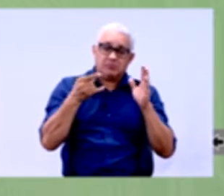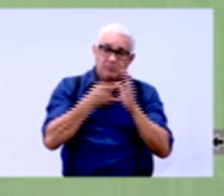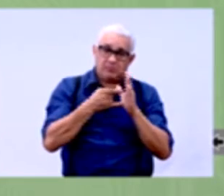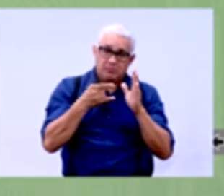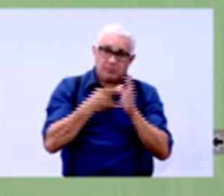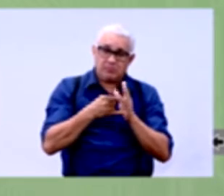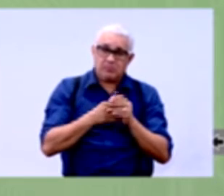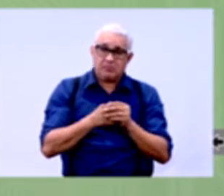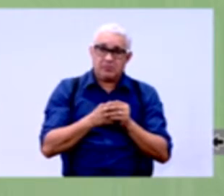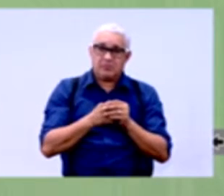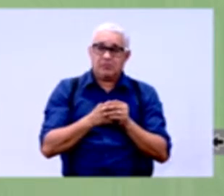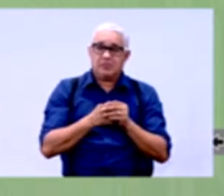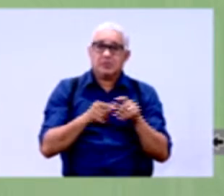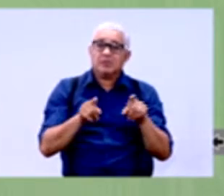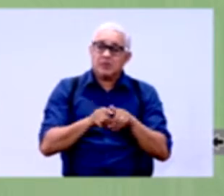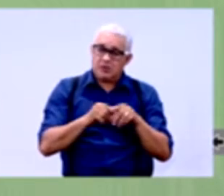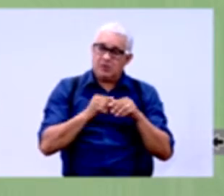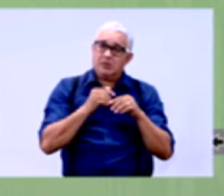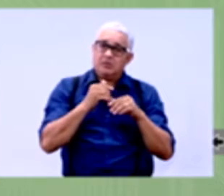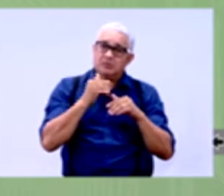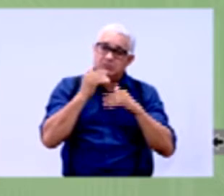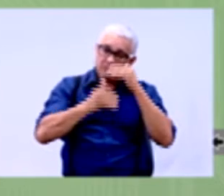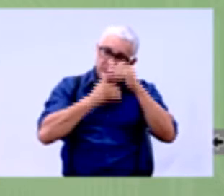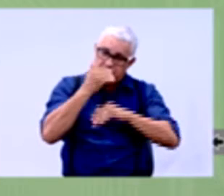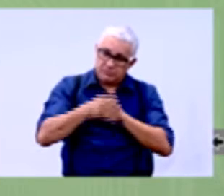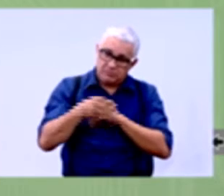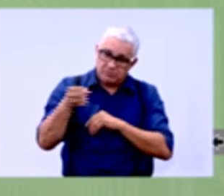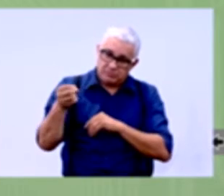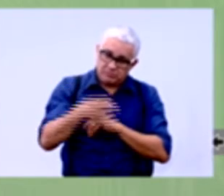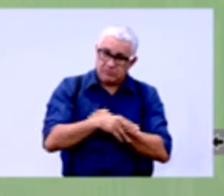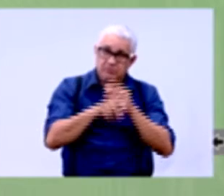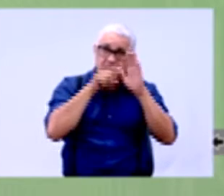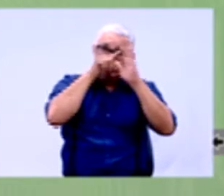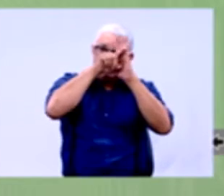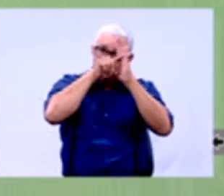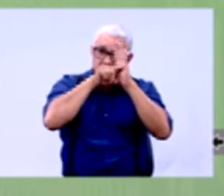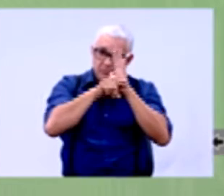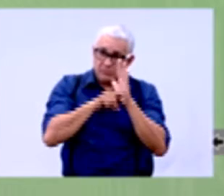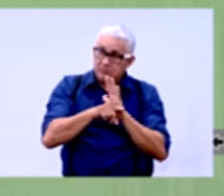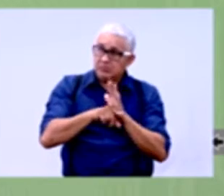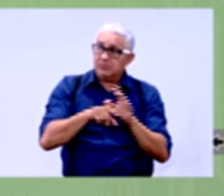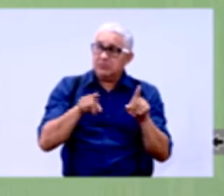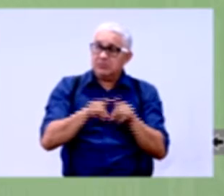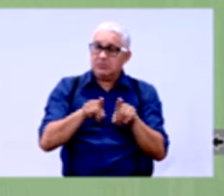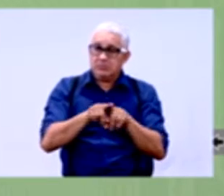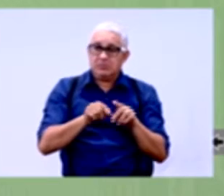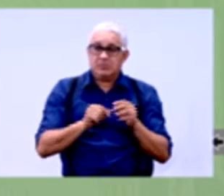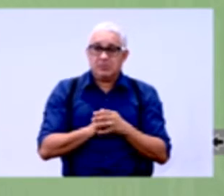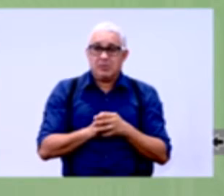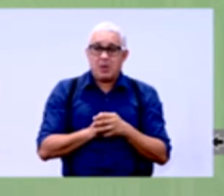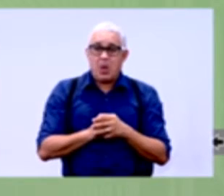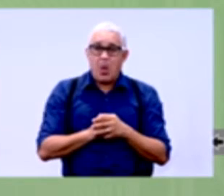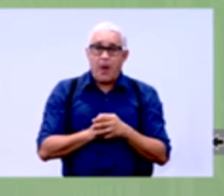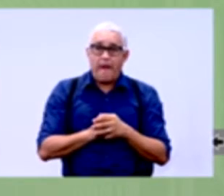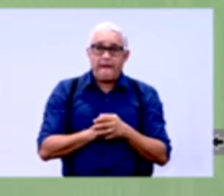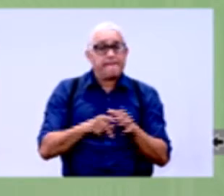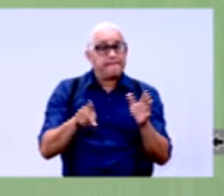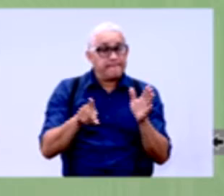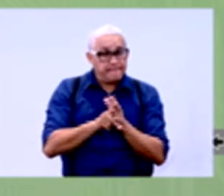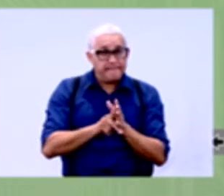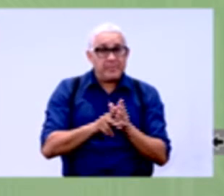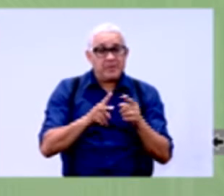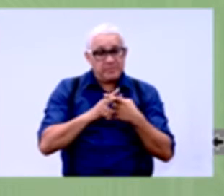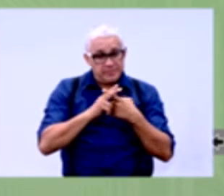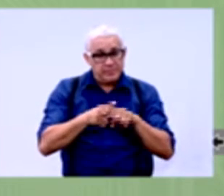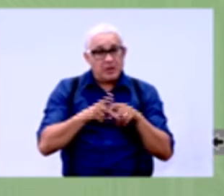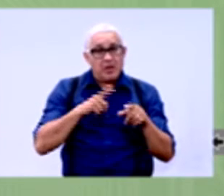para o crescimento dele para a implementação de novos requisitos, como também para a própria manutenção. Quando